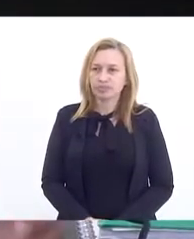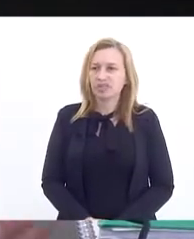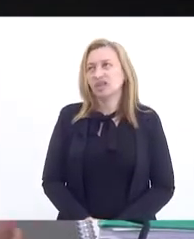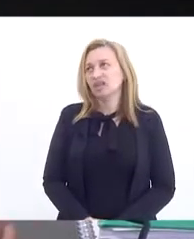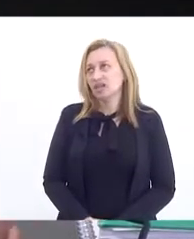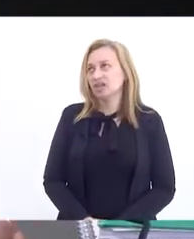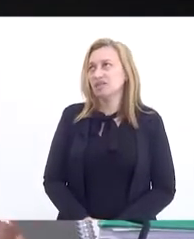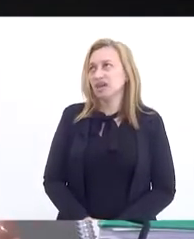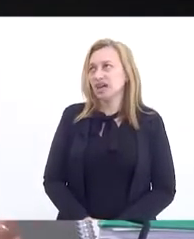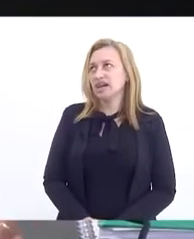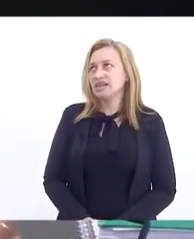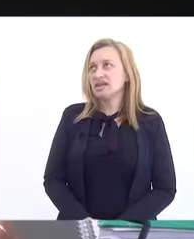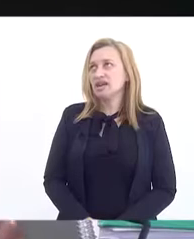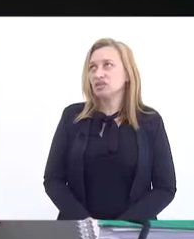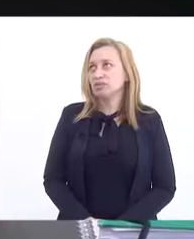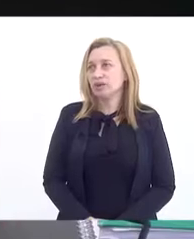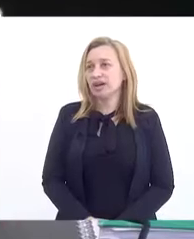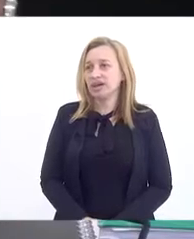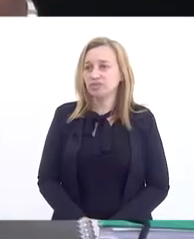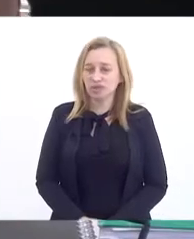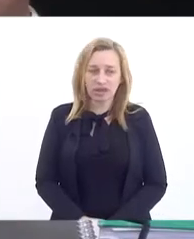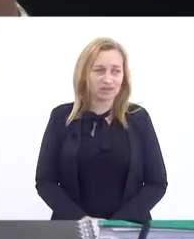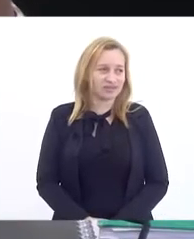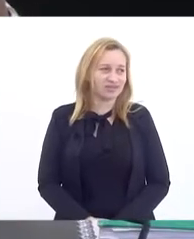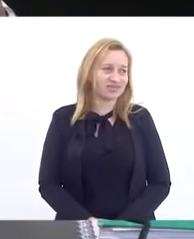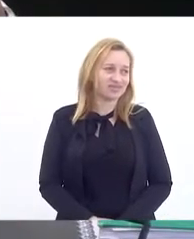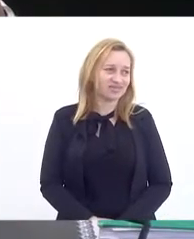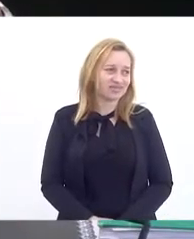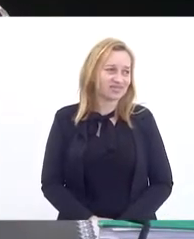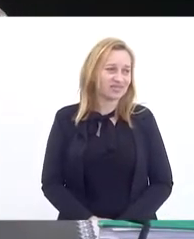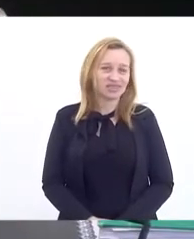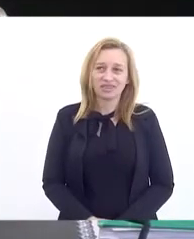Até porque, okay, realmente, eu tive